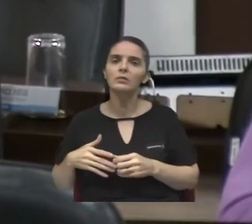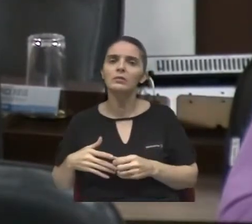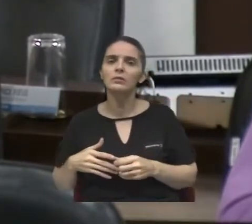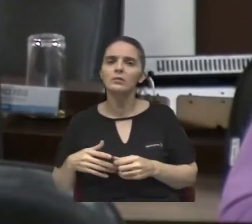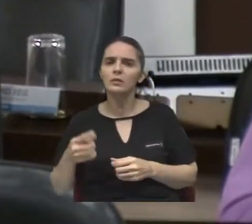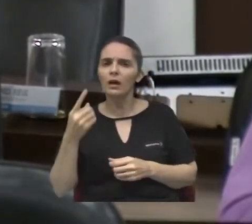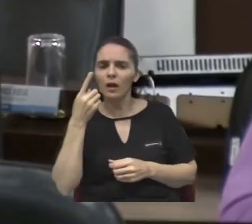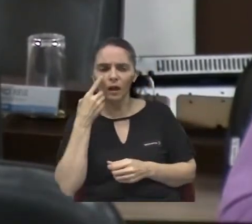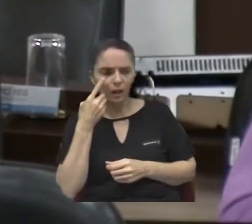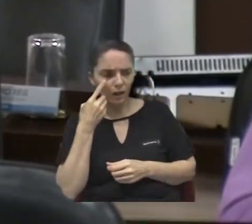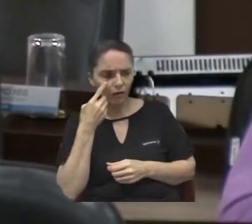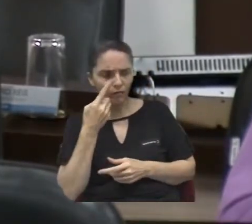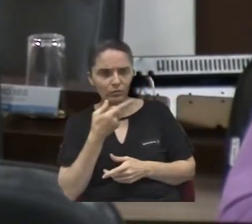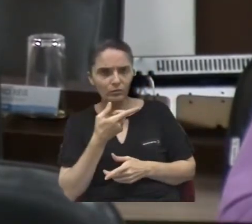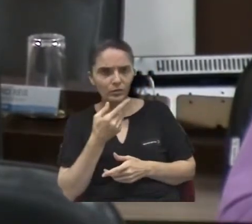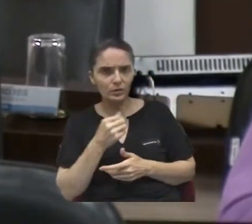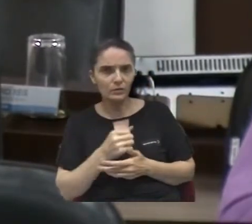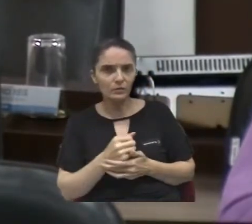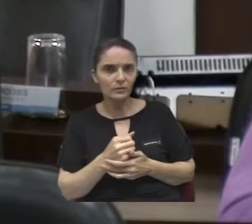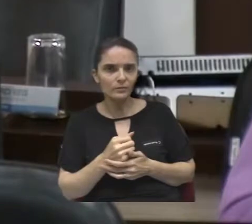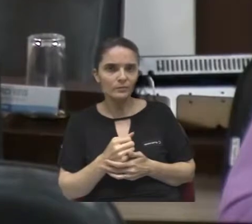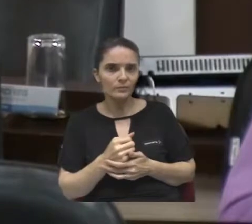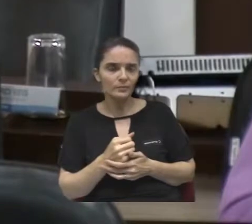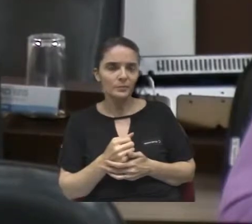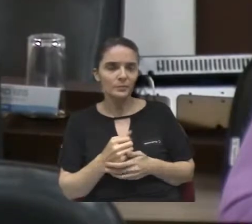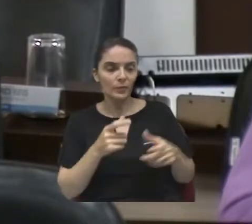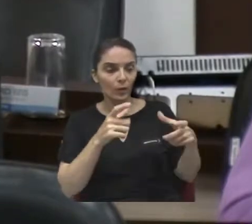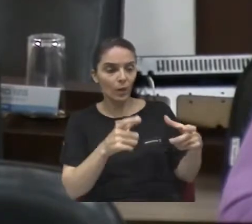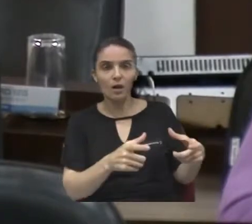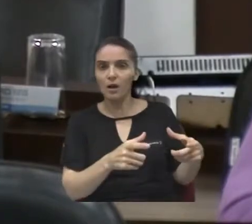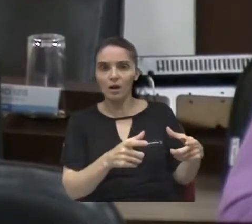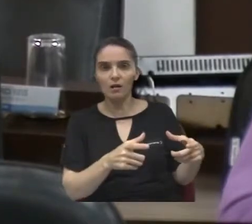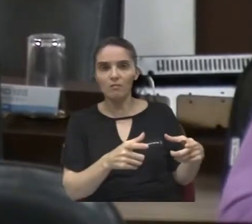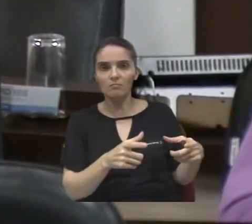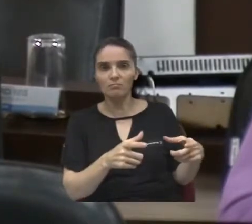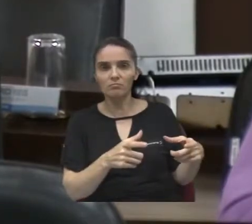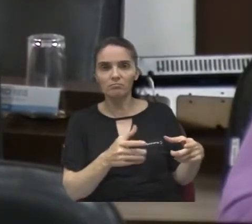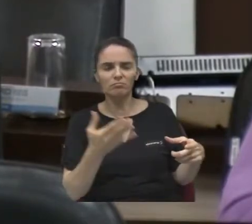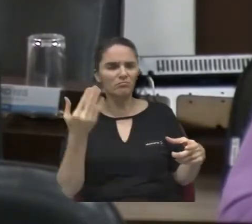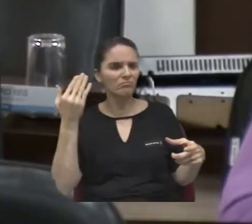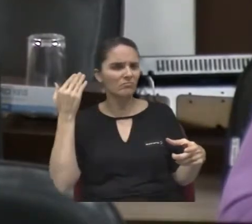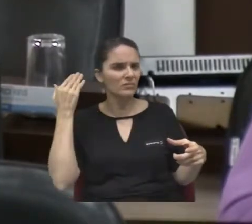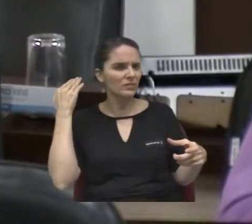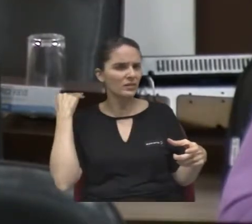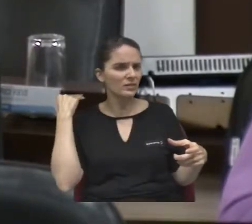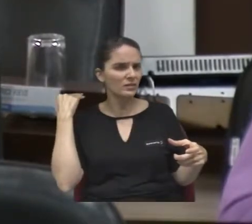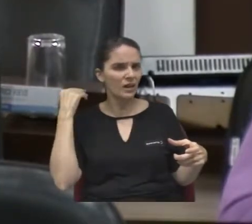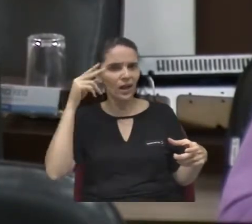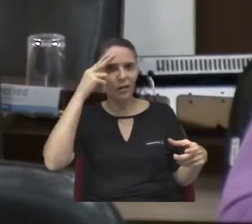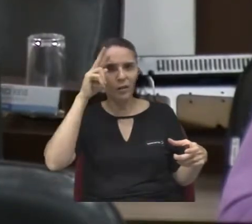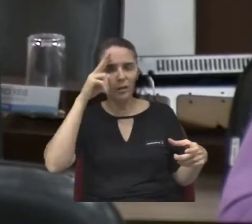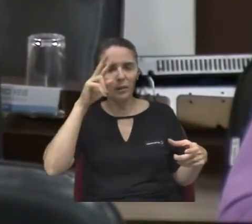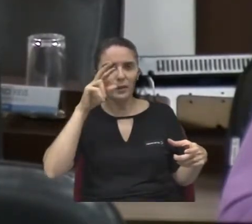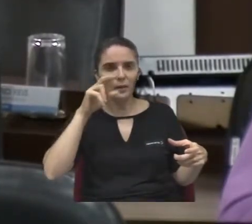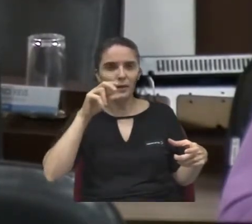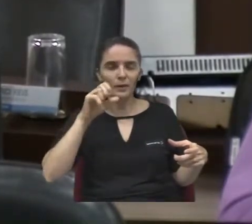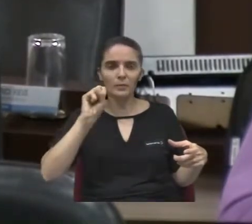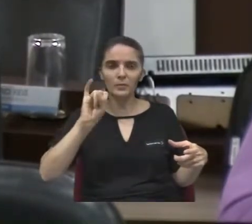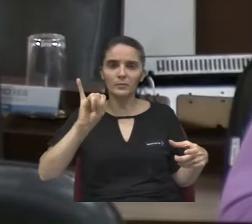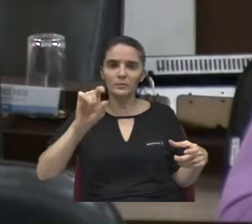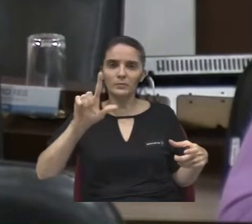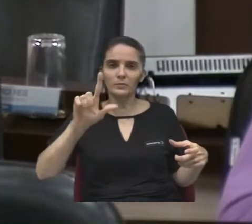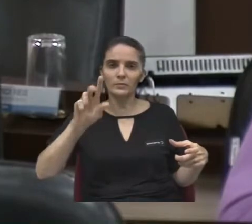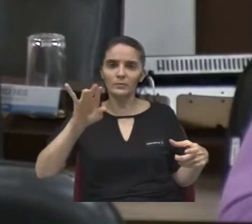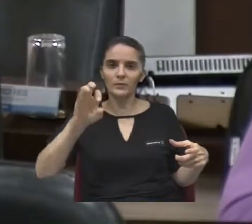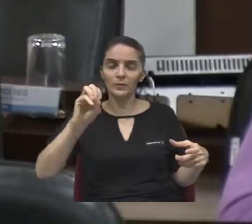dor no coração, eu via aquele espaço, que na época, eu lembro que o Silvio colocou uns holofotes